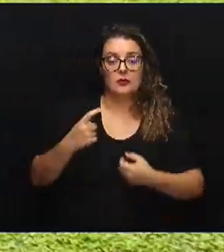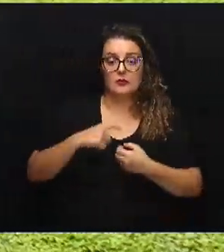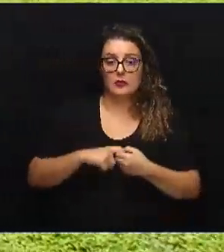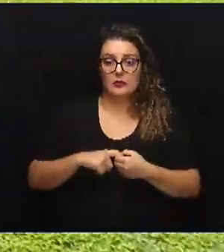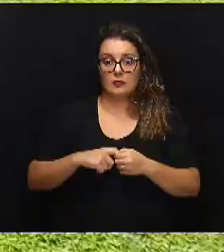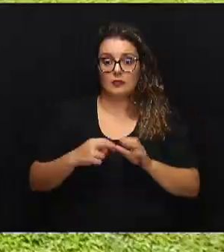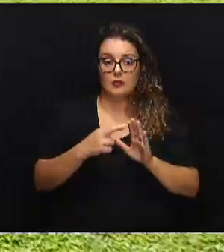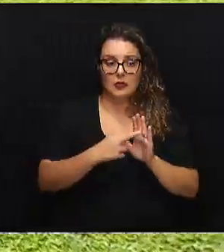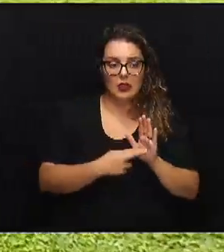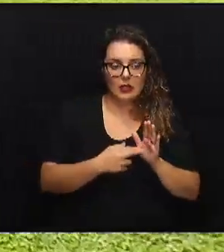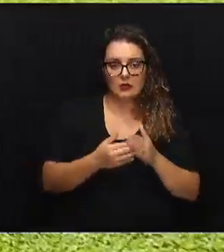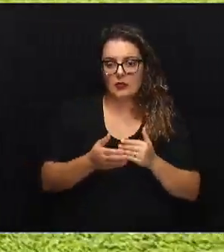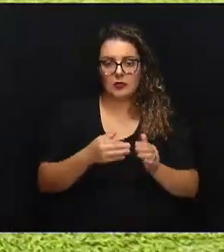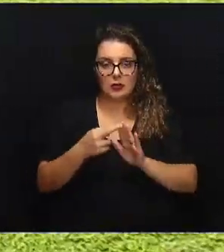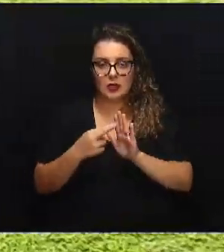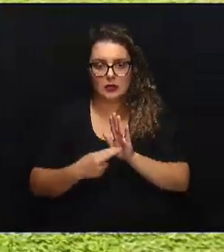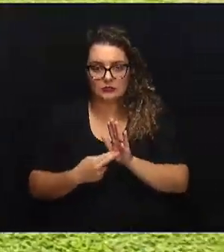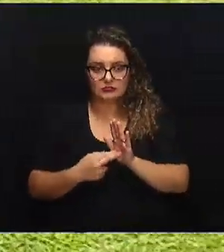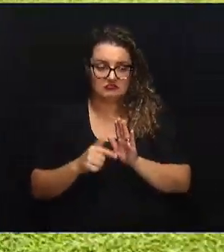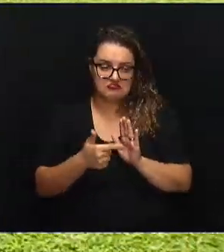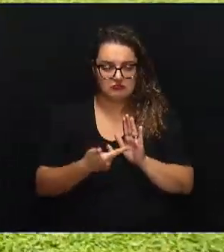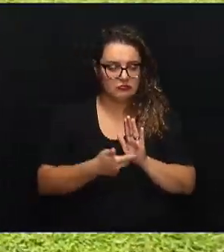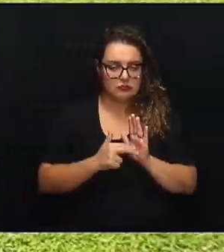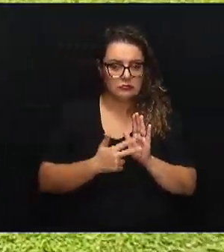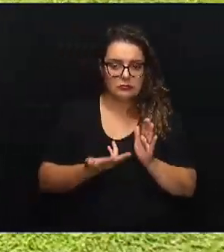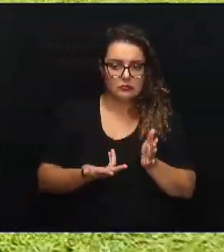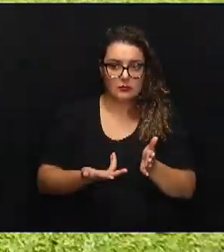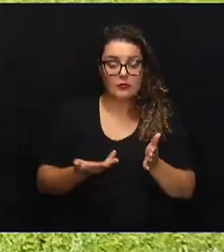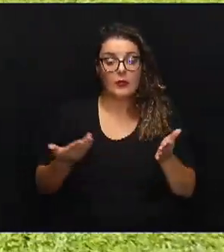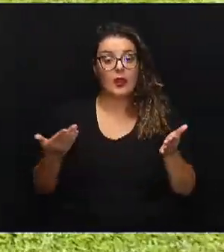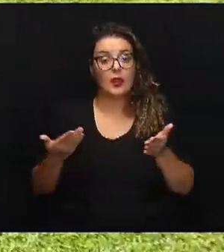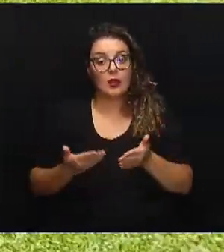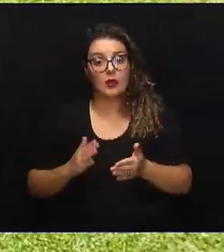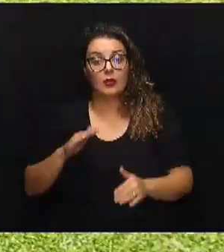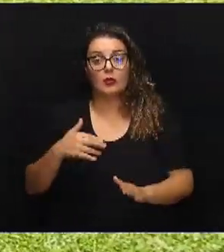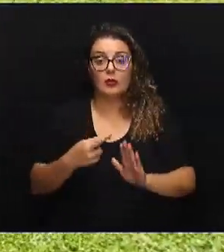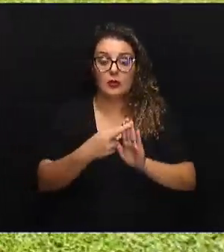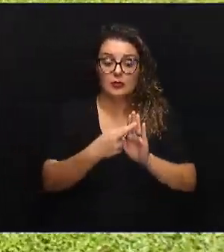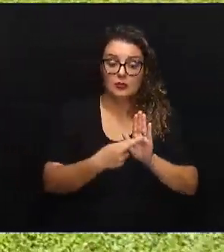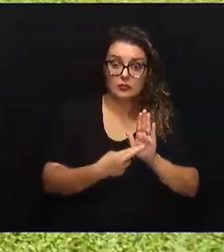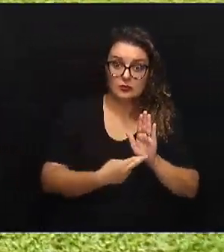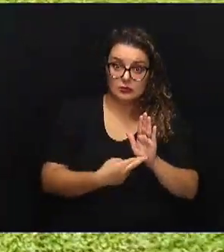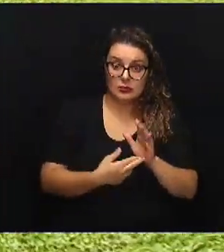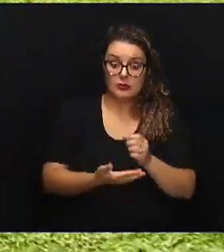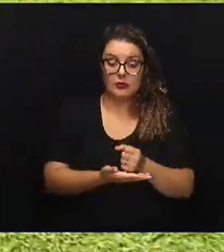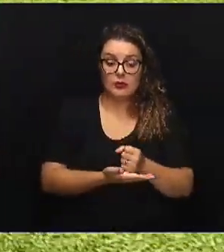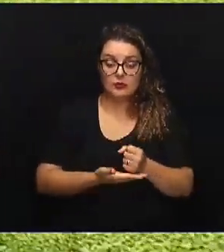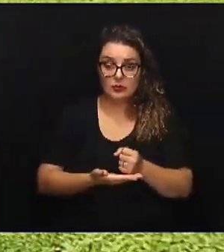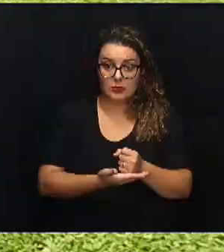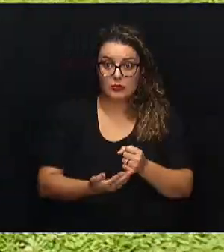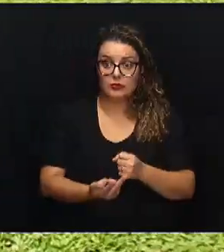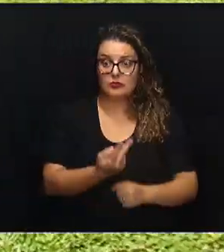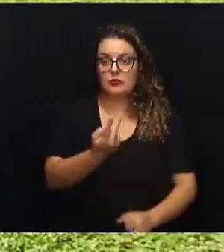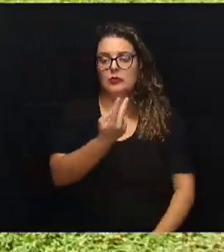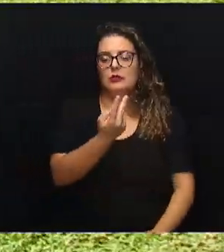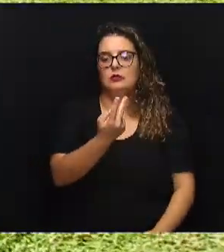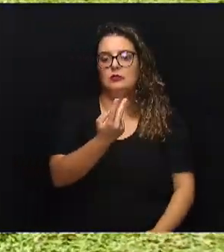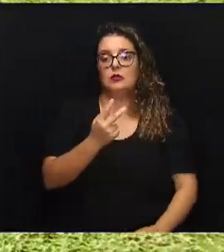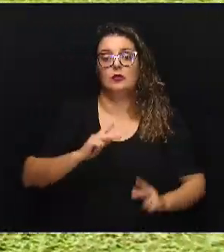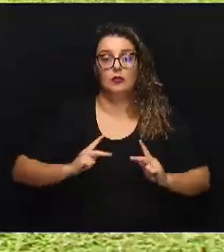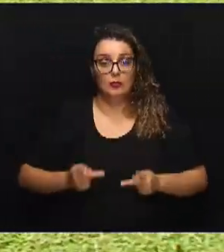regra pela regra não faz o menor sentido. Agora, quando a regra está fundamentada num valor